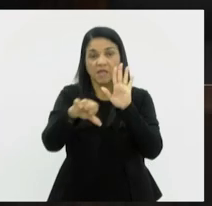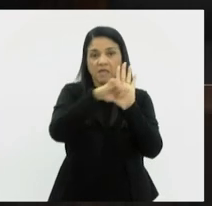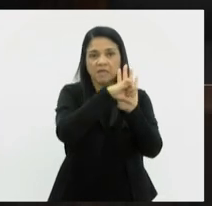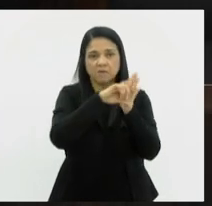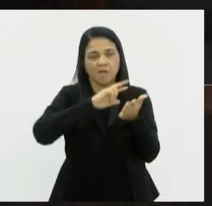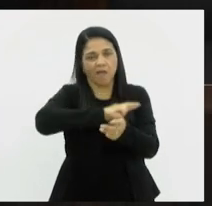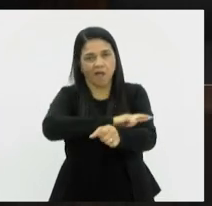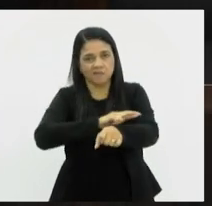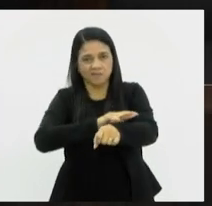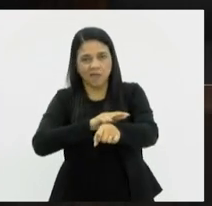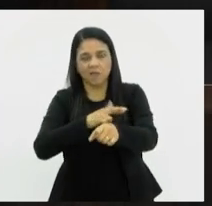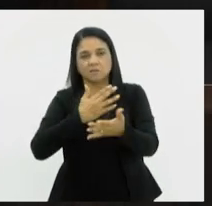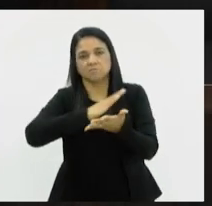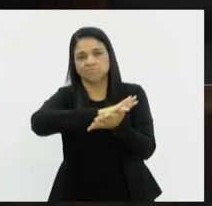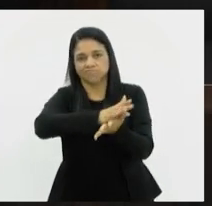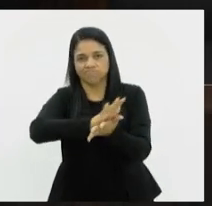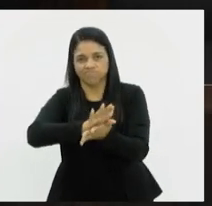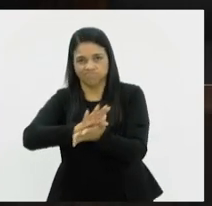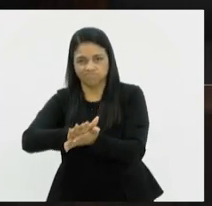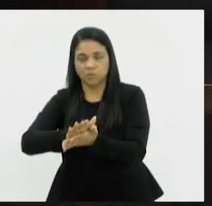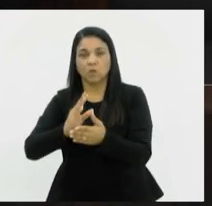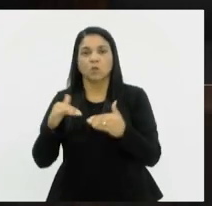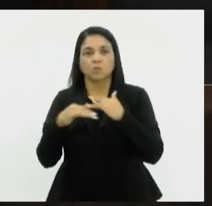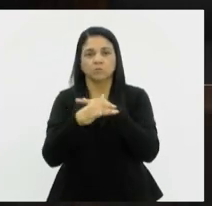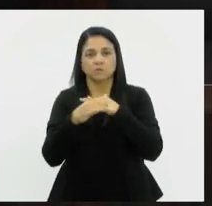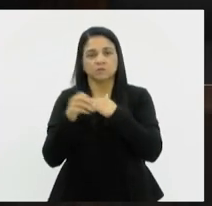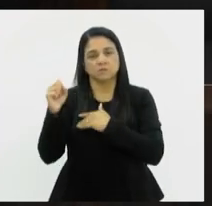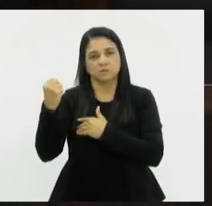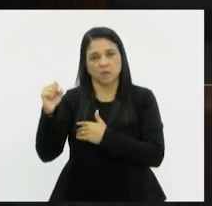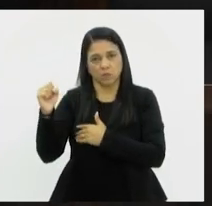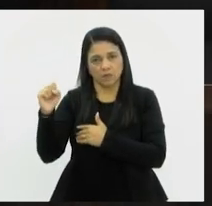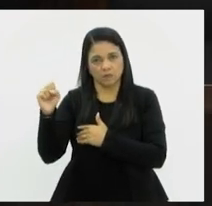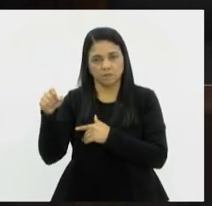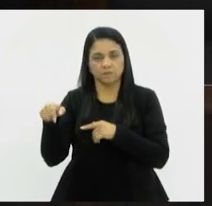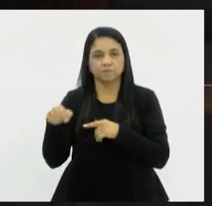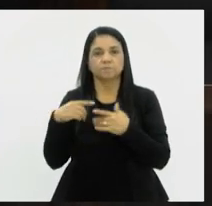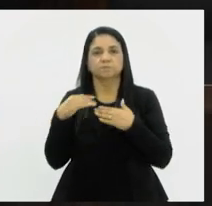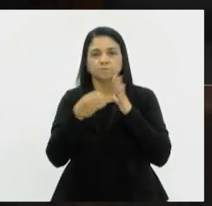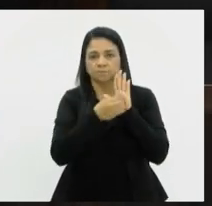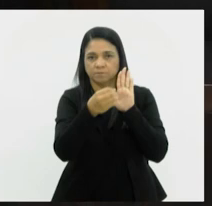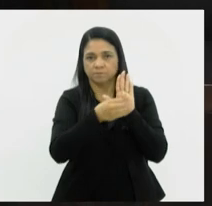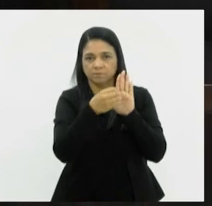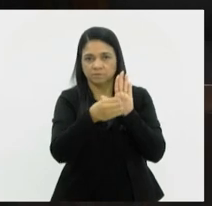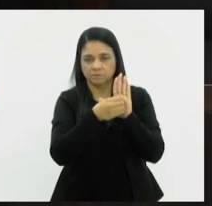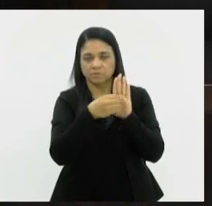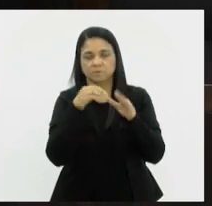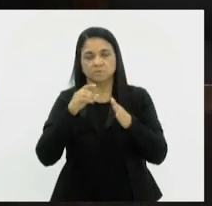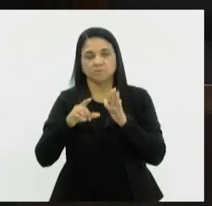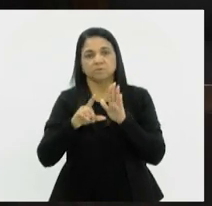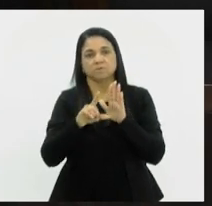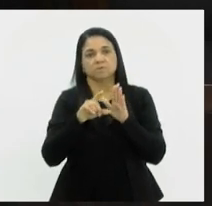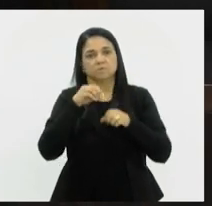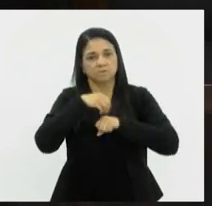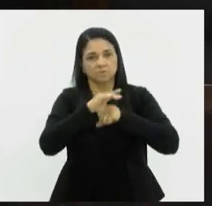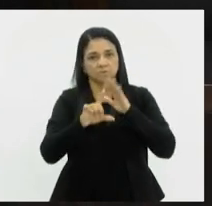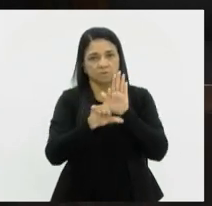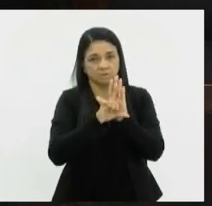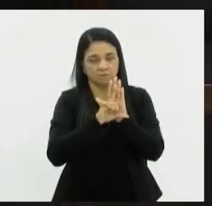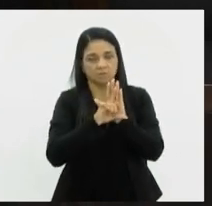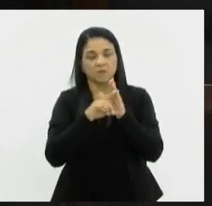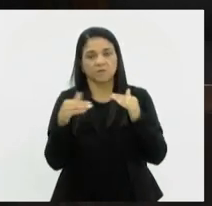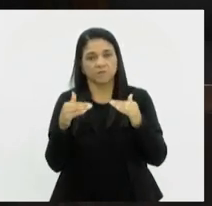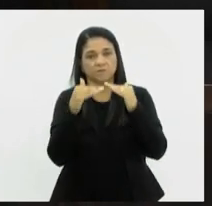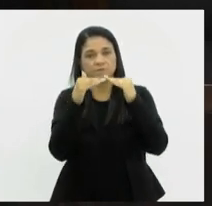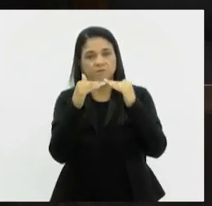raciais e delitos de intolerância no município de Saquarema. Parecer da Comissão de Indicações Legislativas